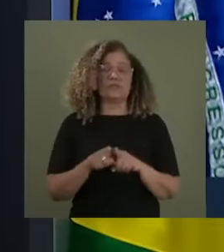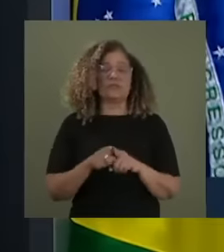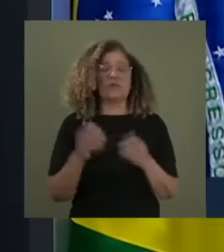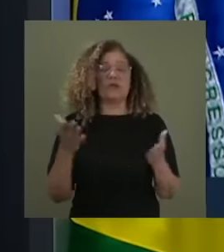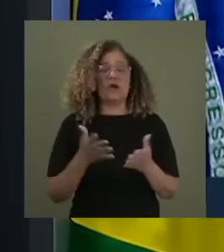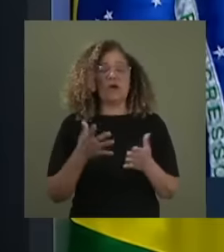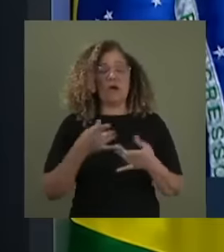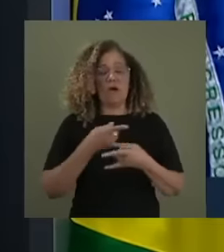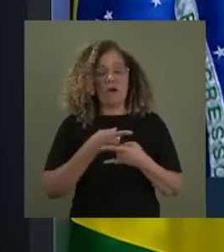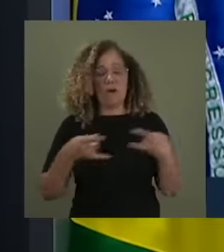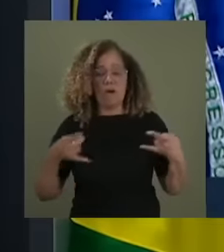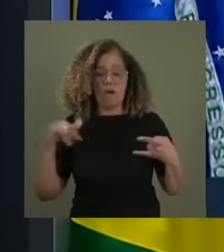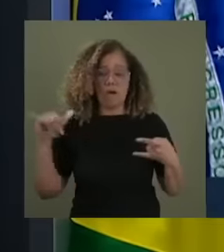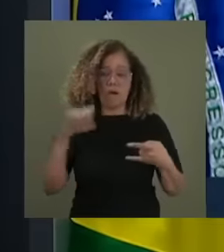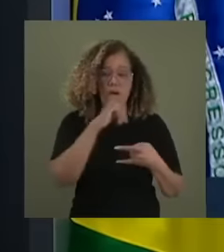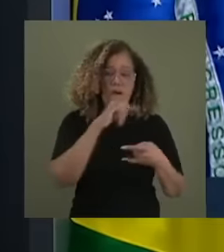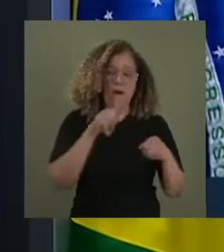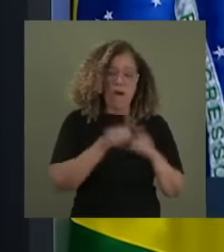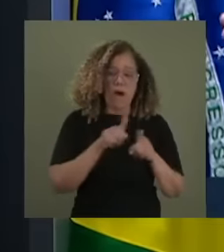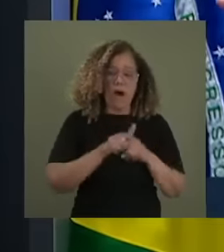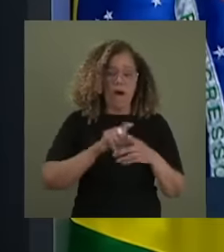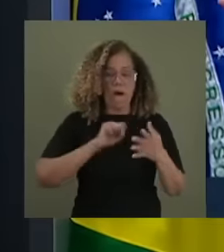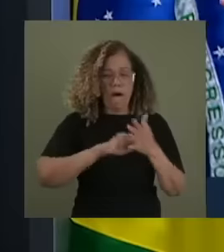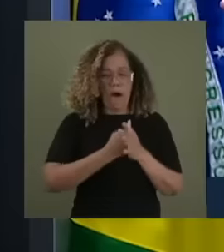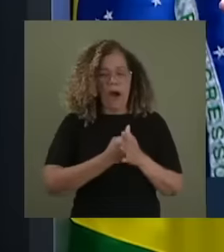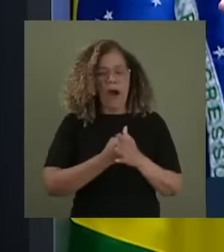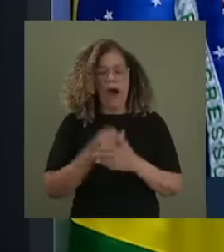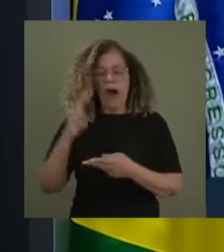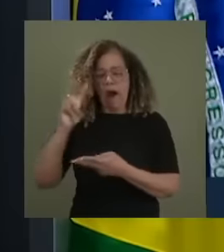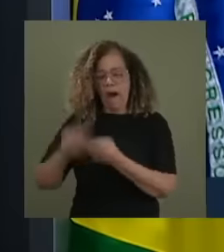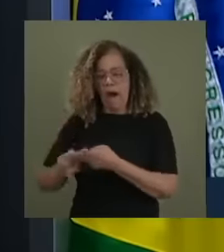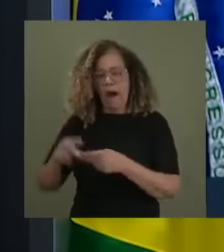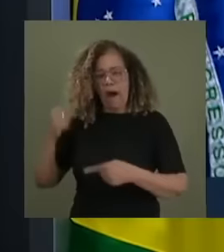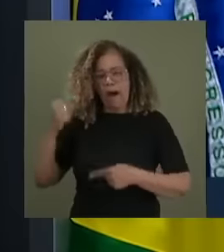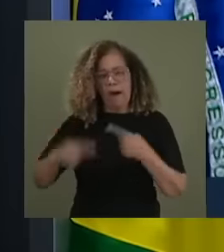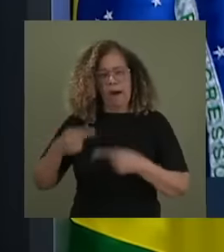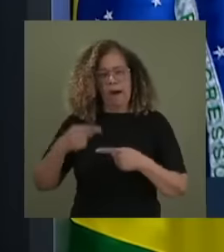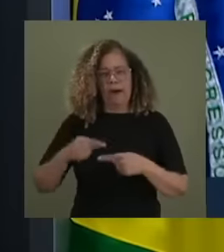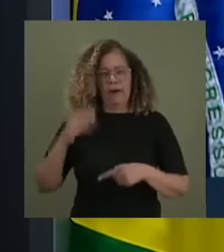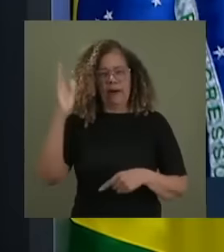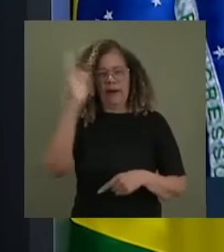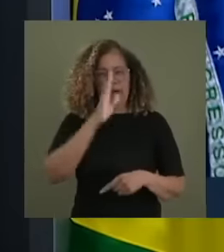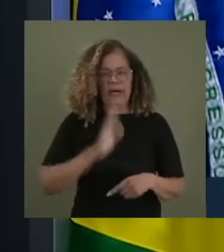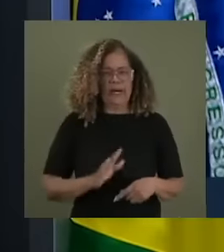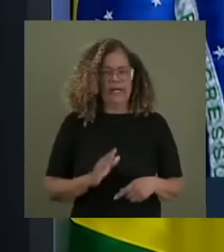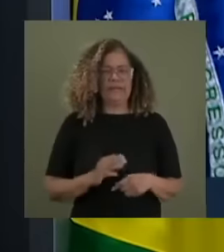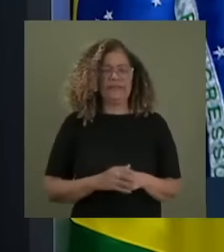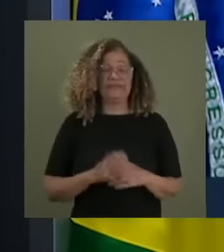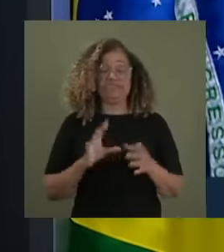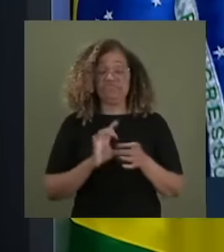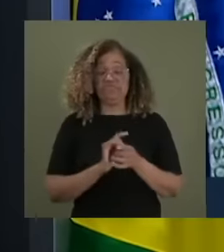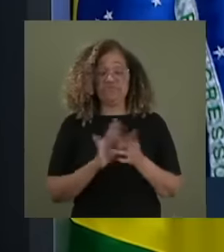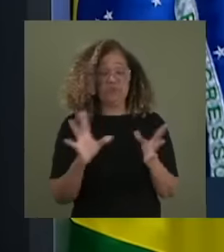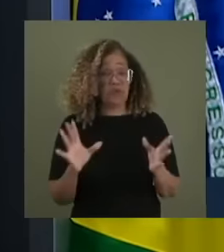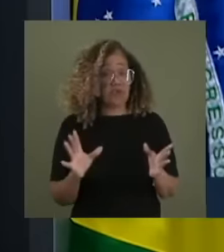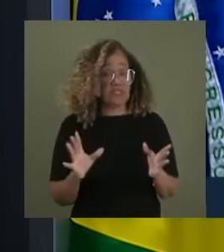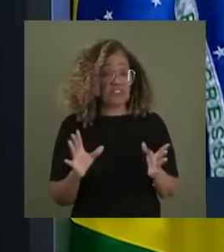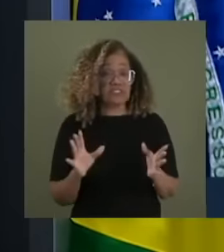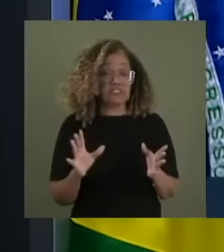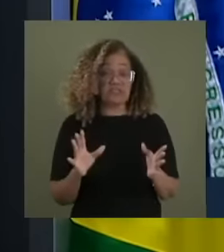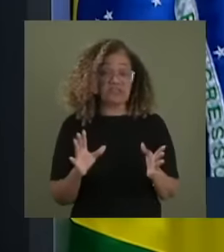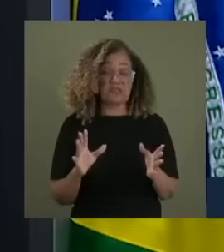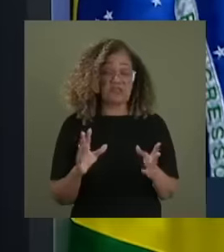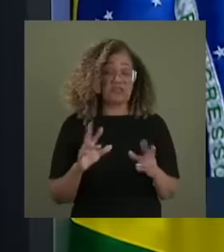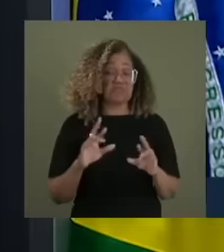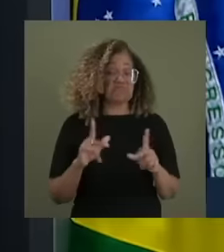retido e presos políticos no Brasil e uma democracia relativa